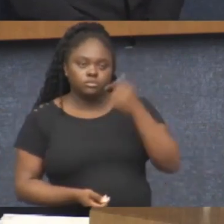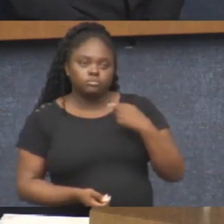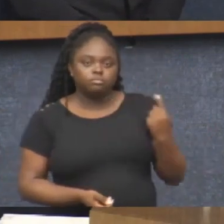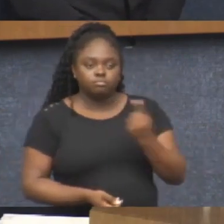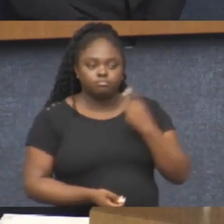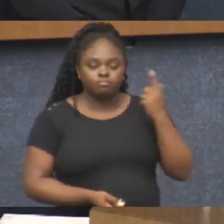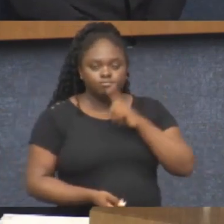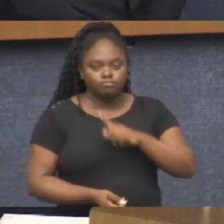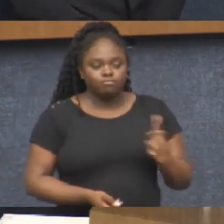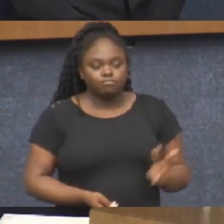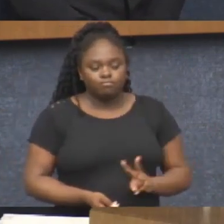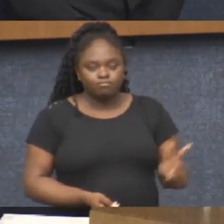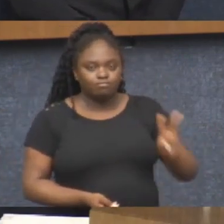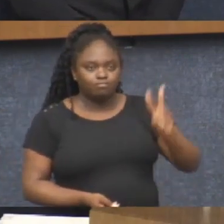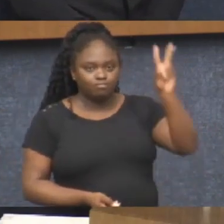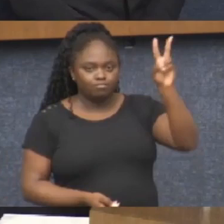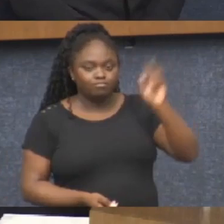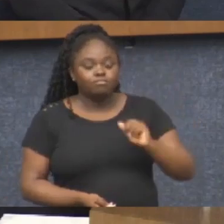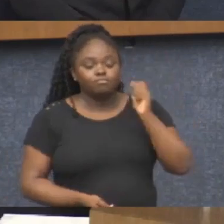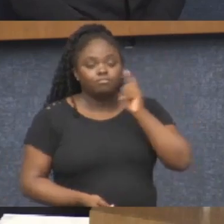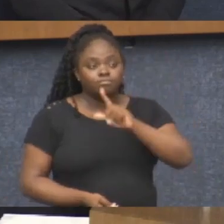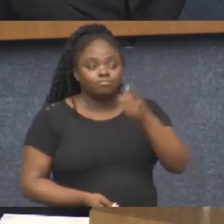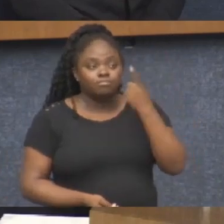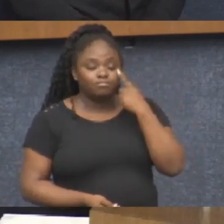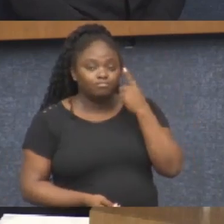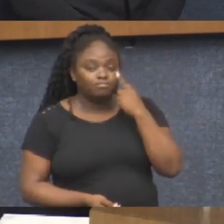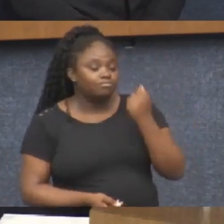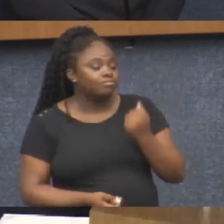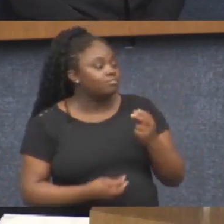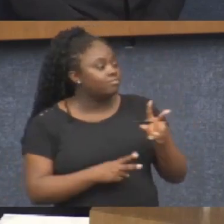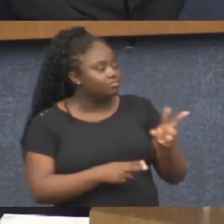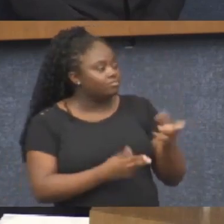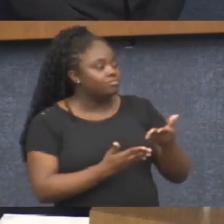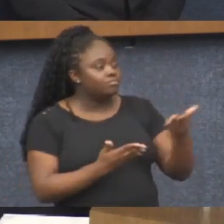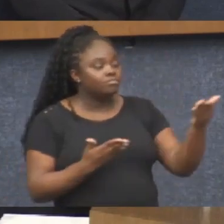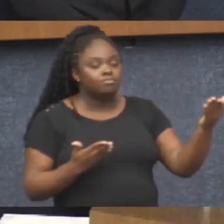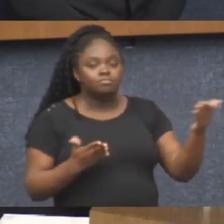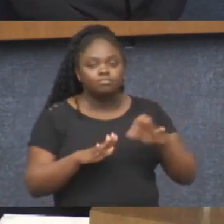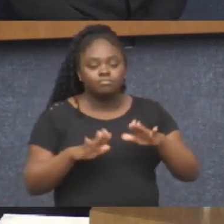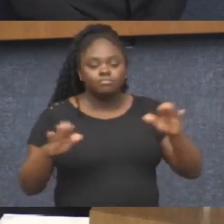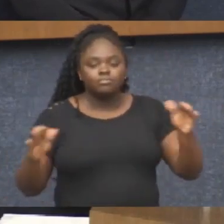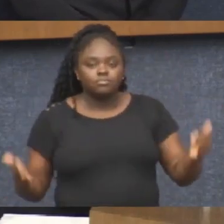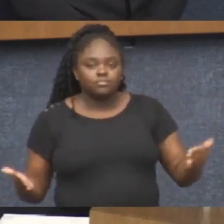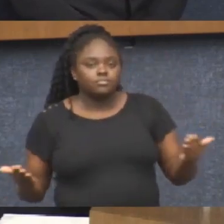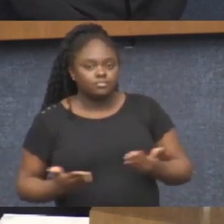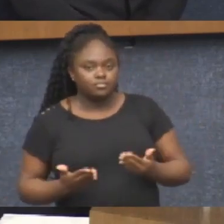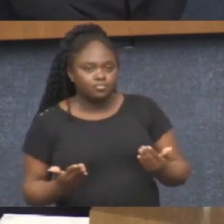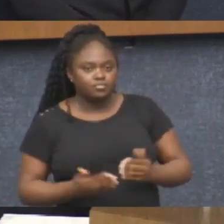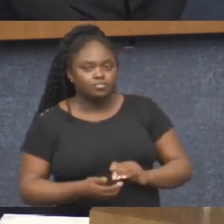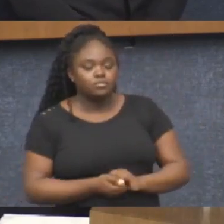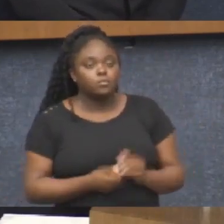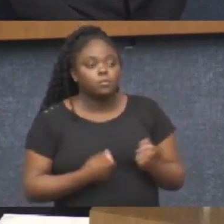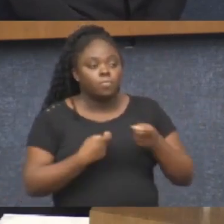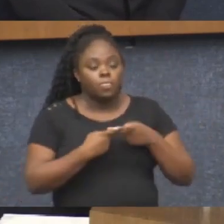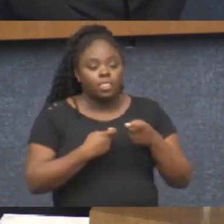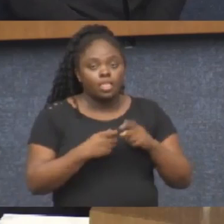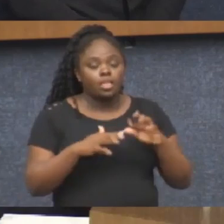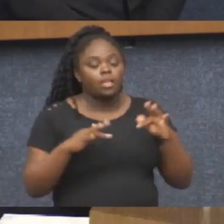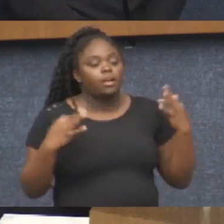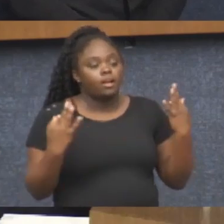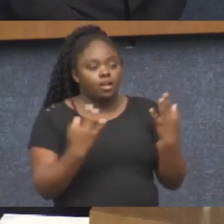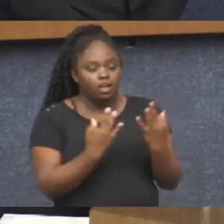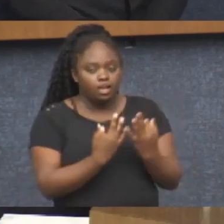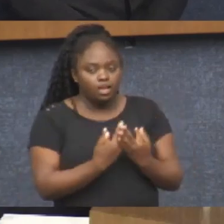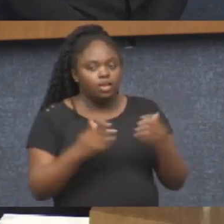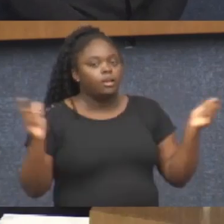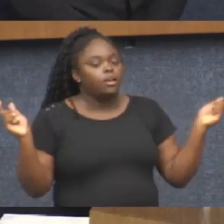gente consiga valorizar, que a gente consiga ver o que nós estamos vendo nessa mesa hoje, que os médicos de família ocupem